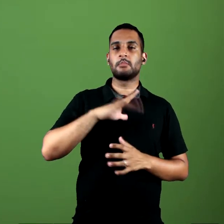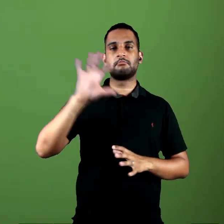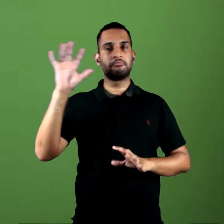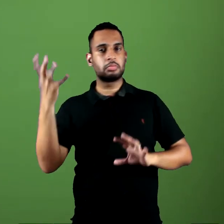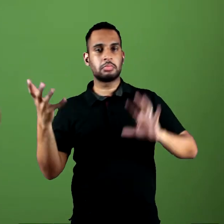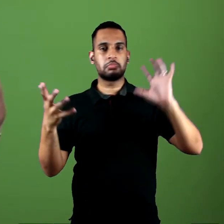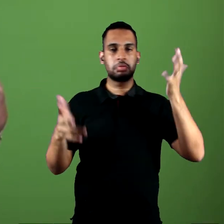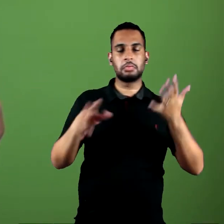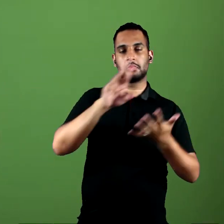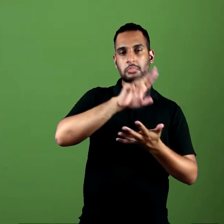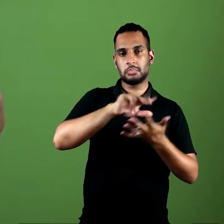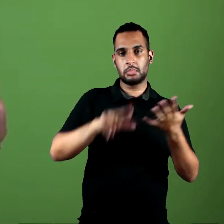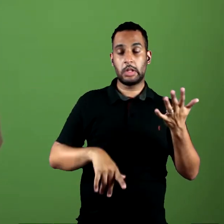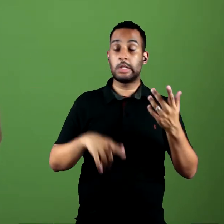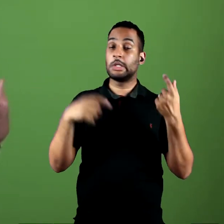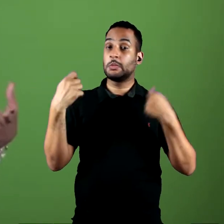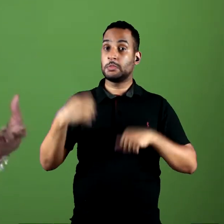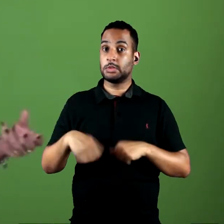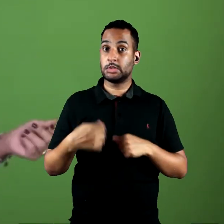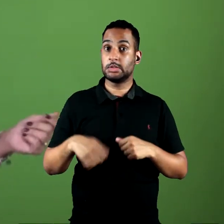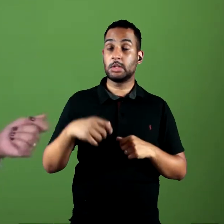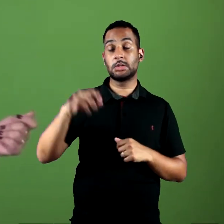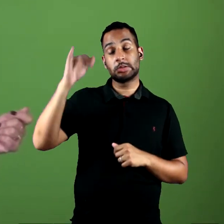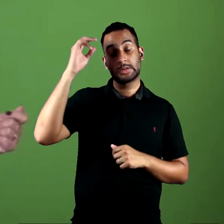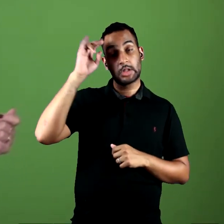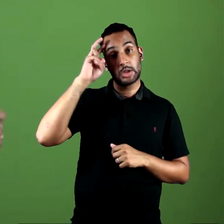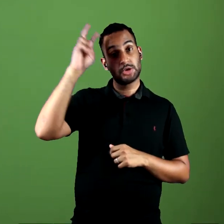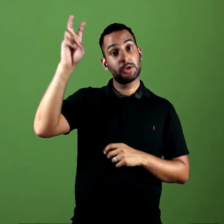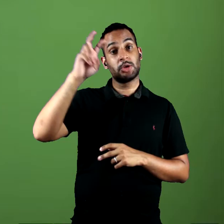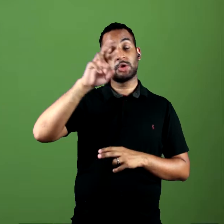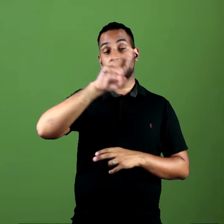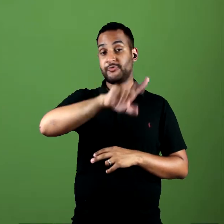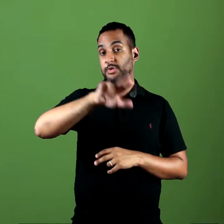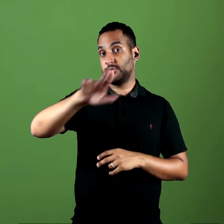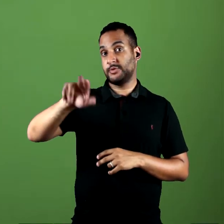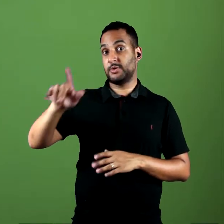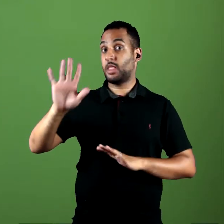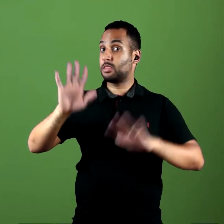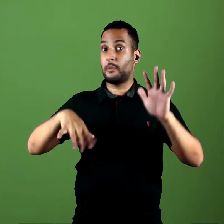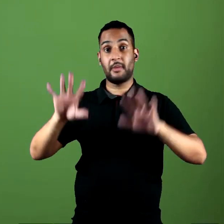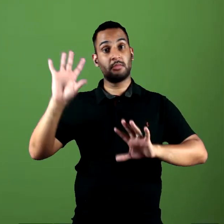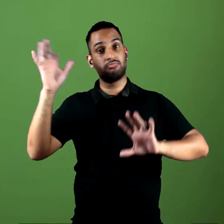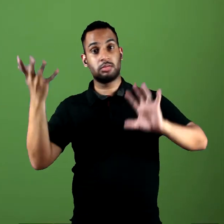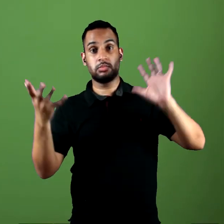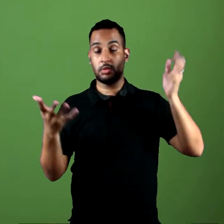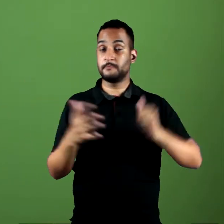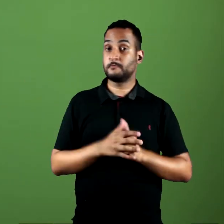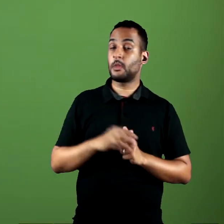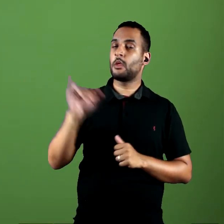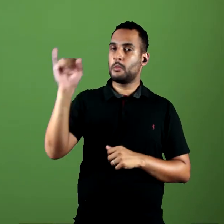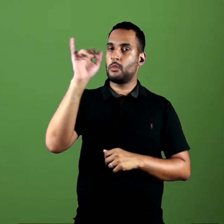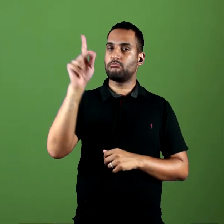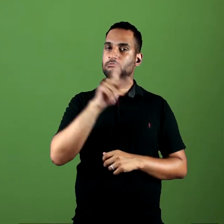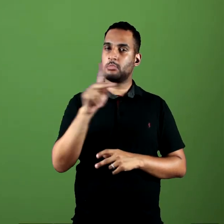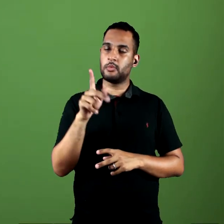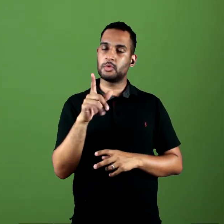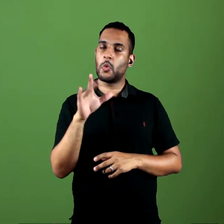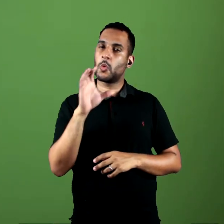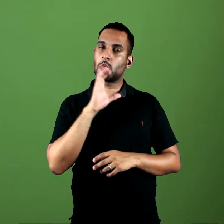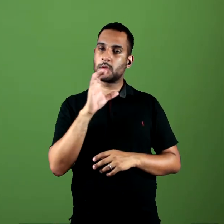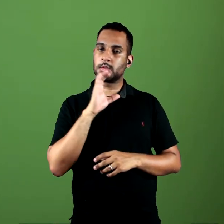situações requerem diferentes tipos de inteligência. É importante que o professor conheça